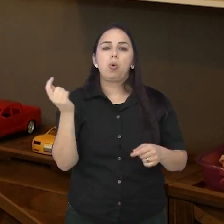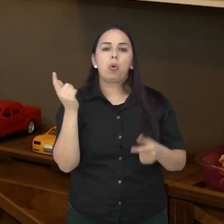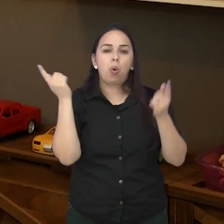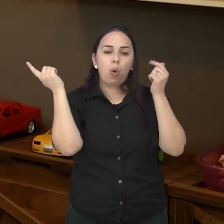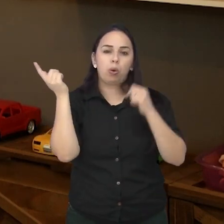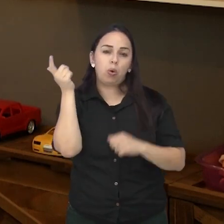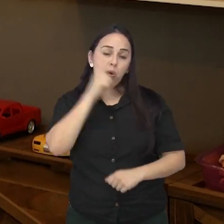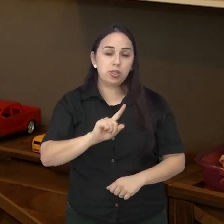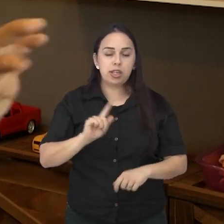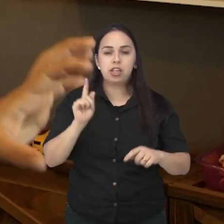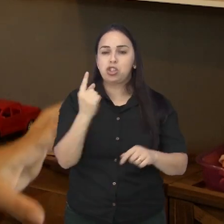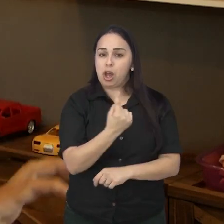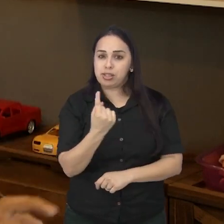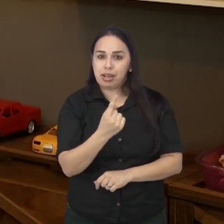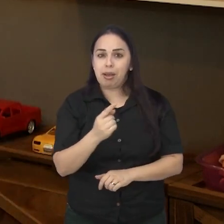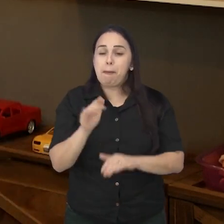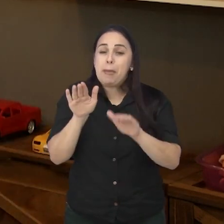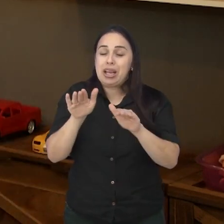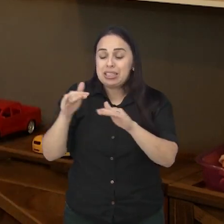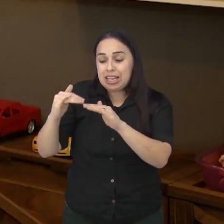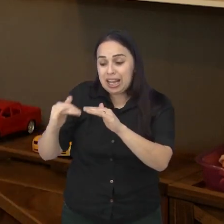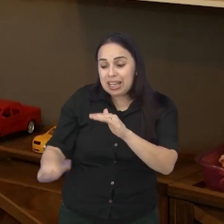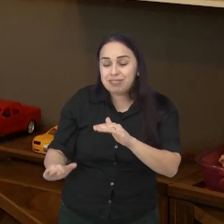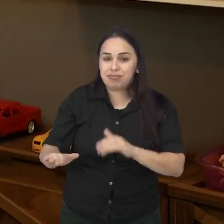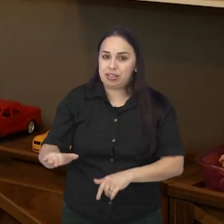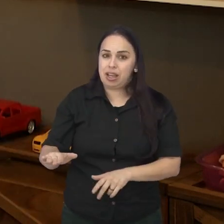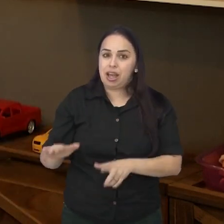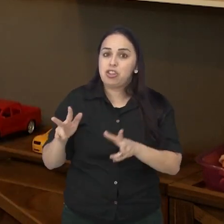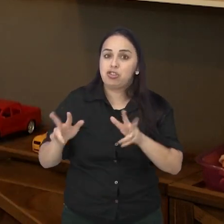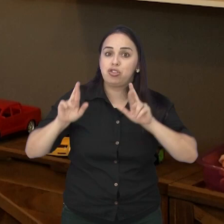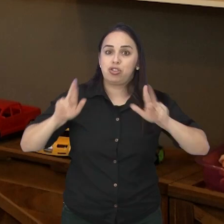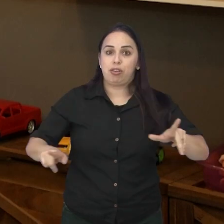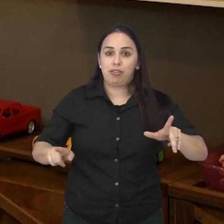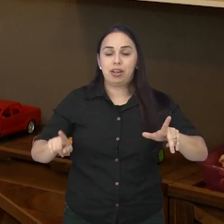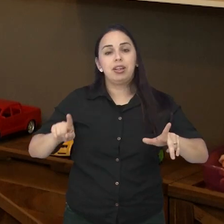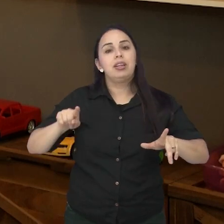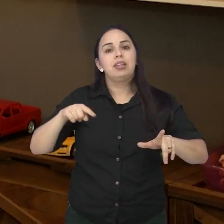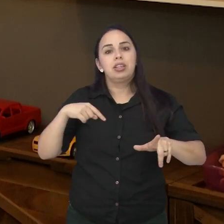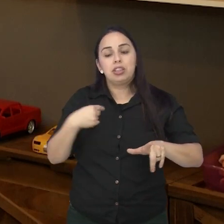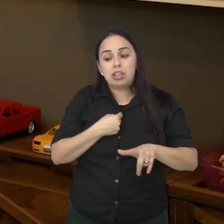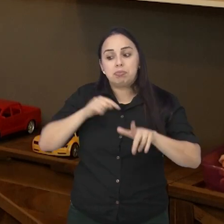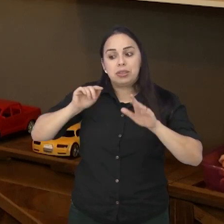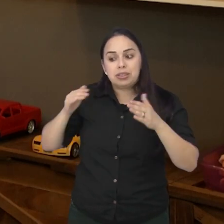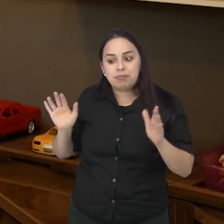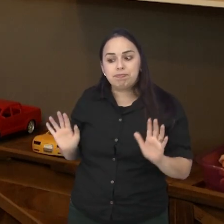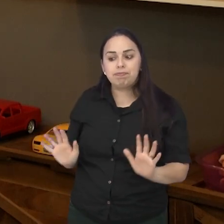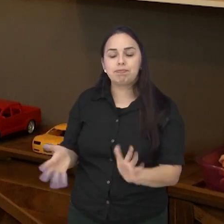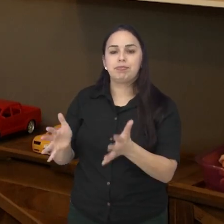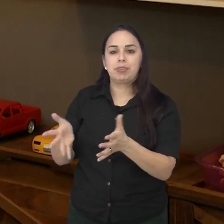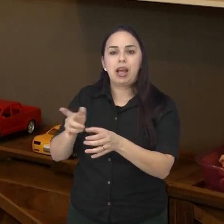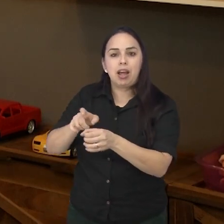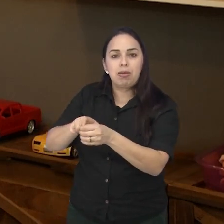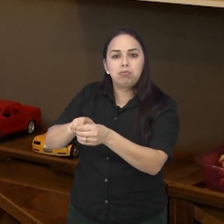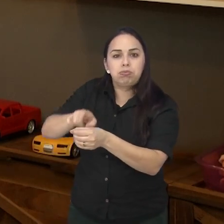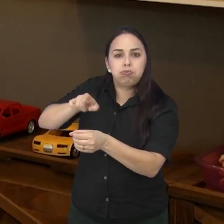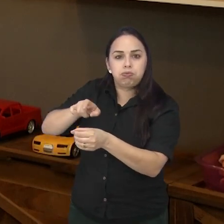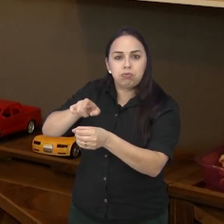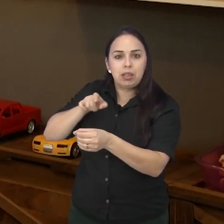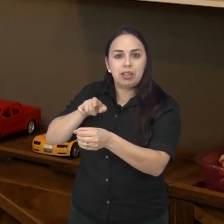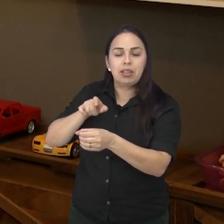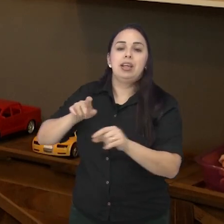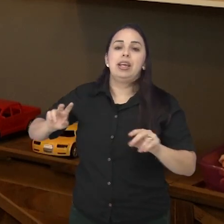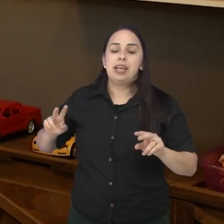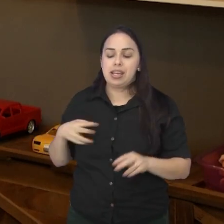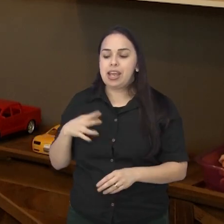sozinhas, elas já têm condição. Mas crianças menores já têm esse tipo de percepção e a gente precisa estimular e colocar